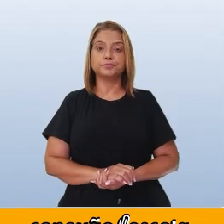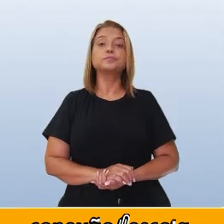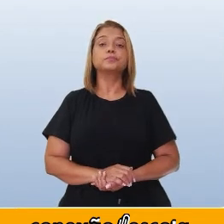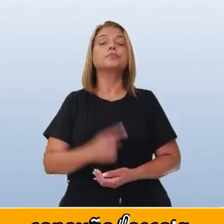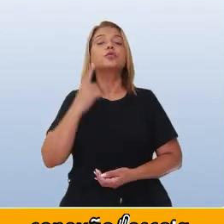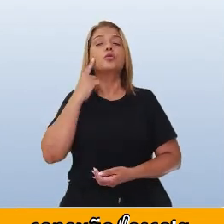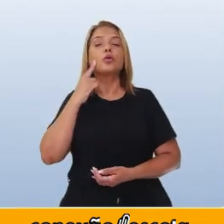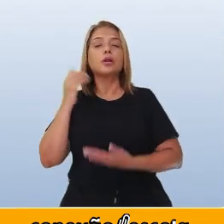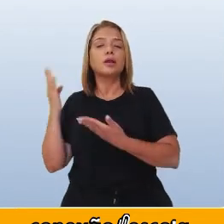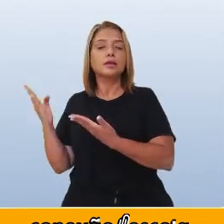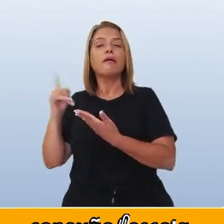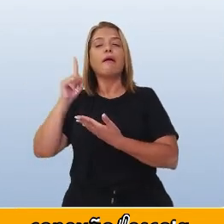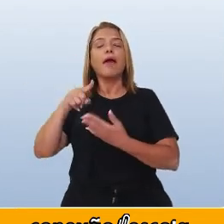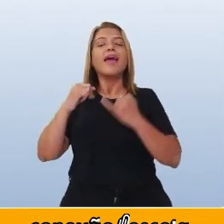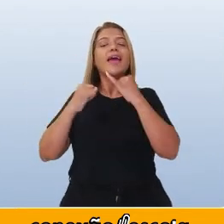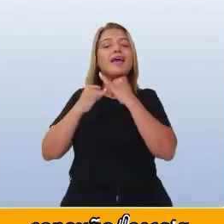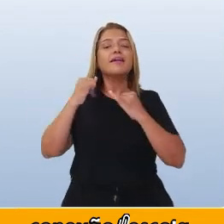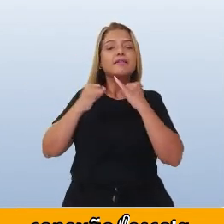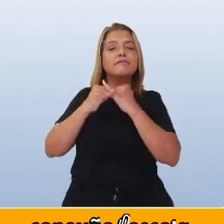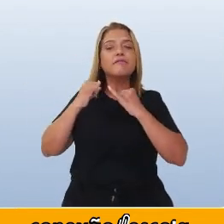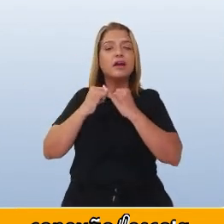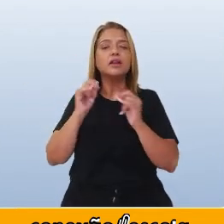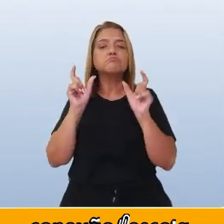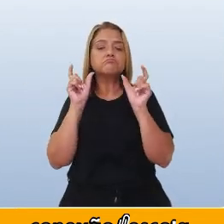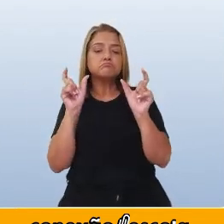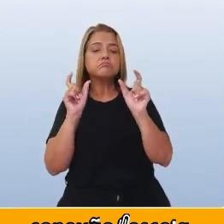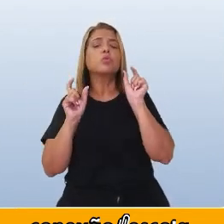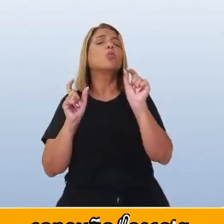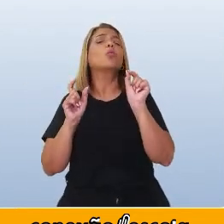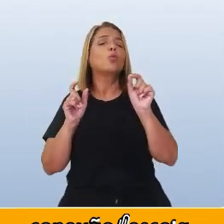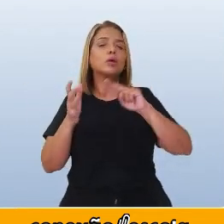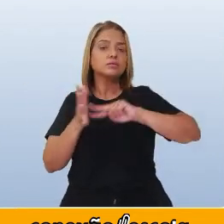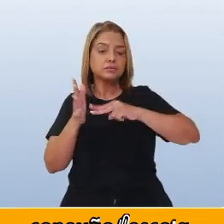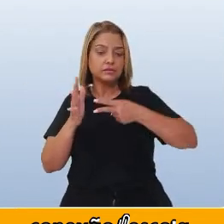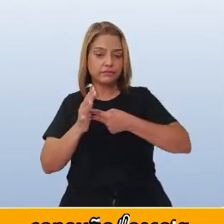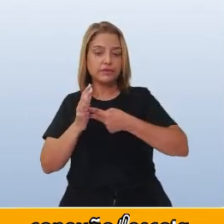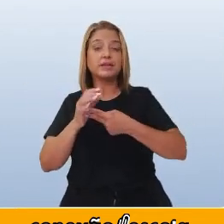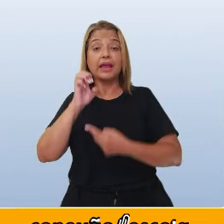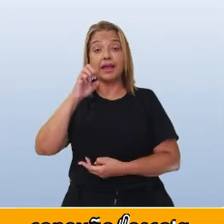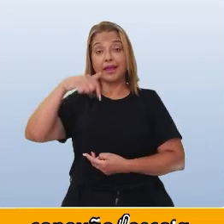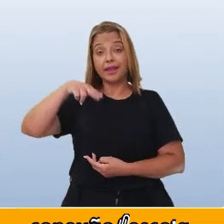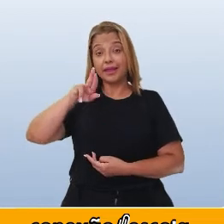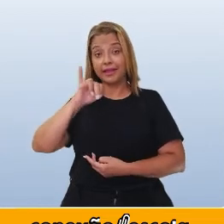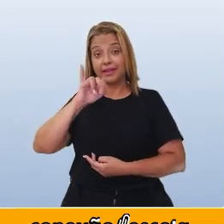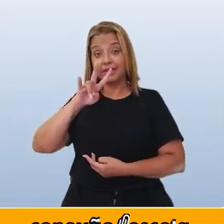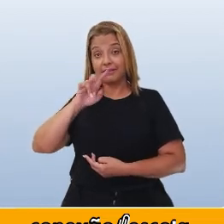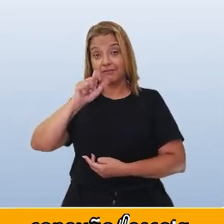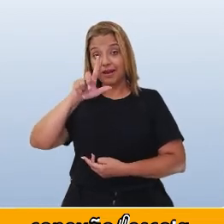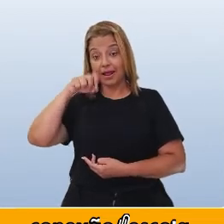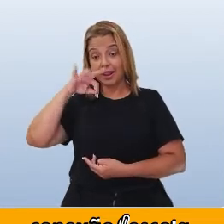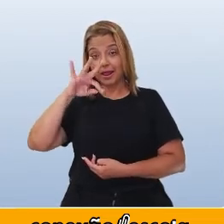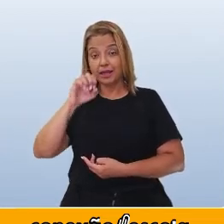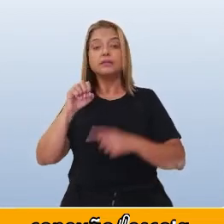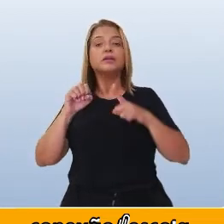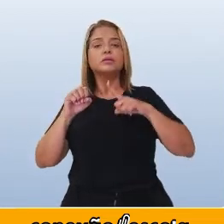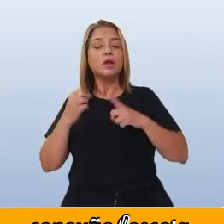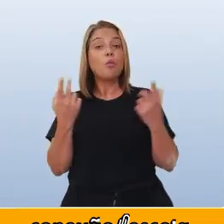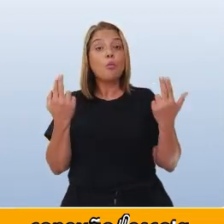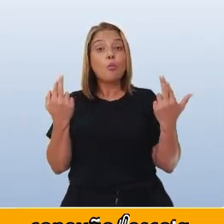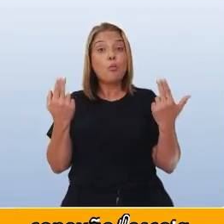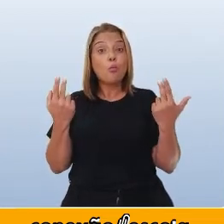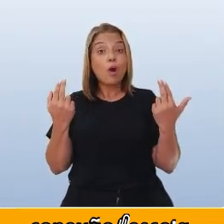Frações equivalentes. O que serão as frações equivalentes? São aquelas que representam a mesma